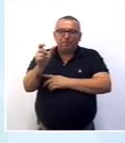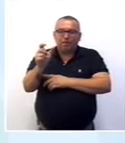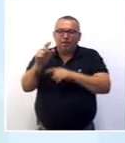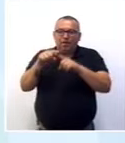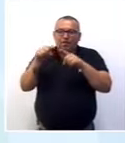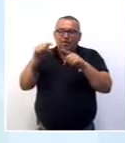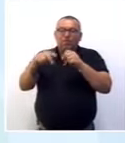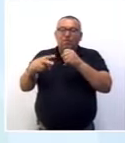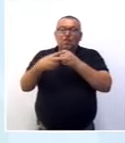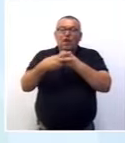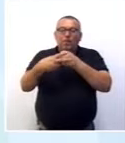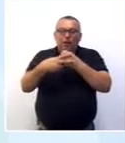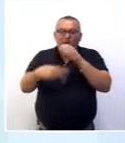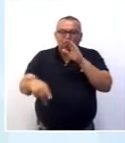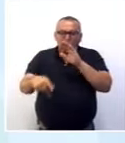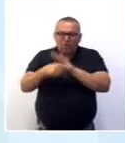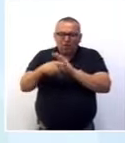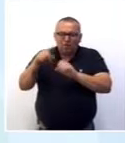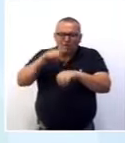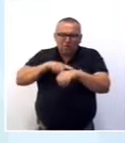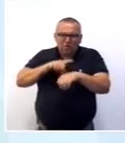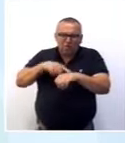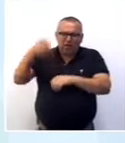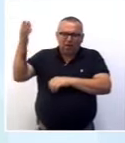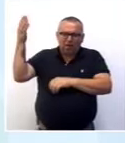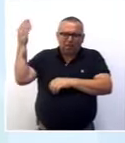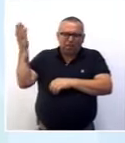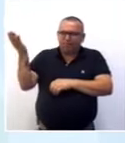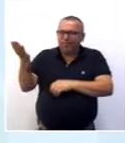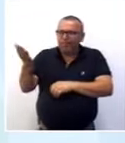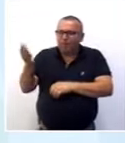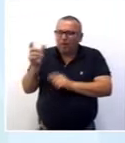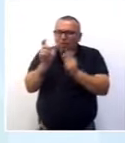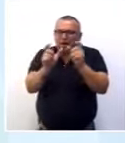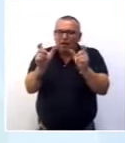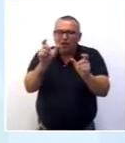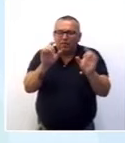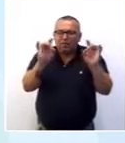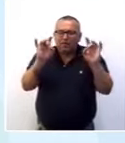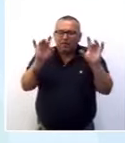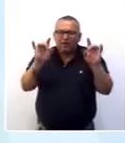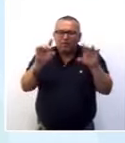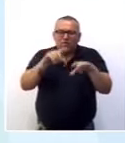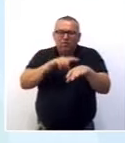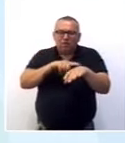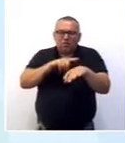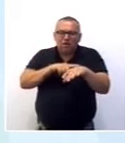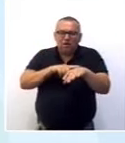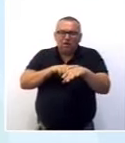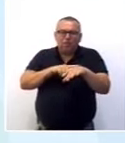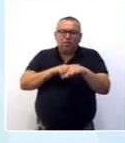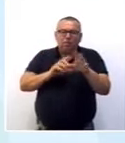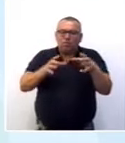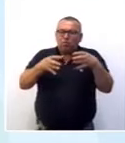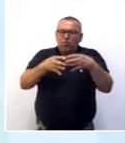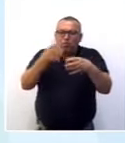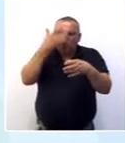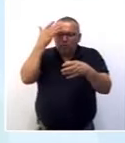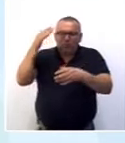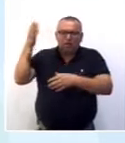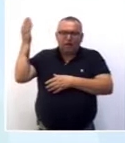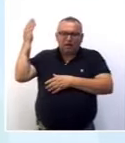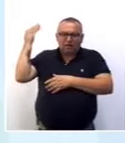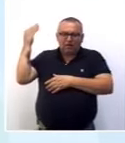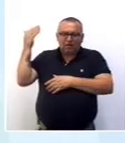vocábulos específicos de uma época, vocábulos específicos de um tempo, de uma geração. Quando